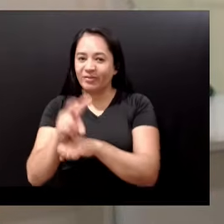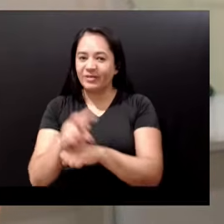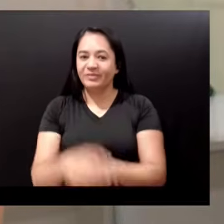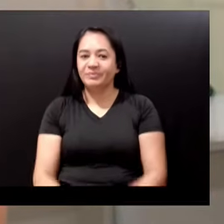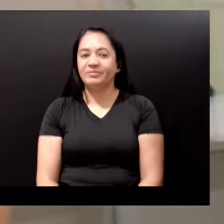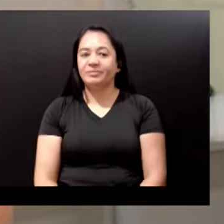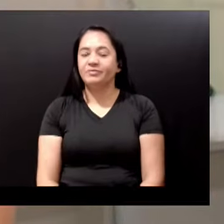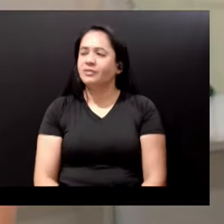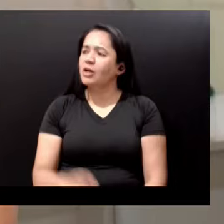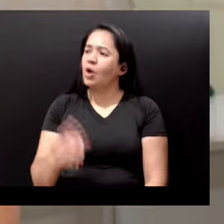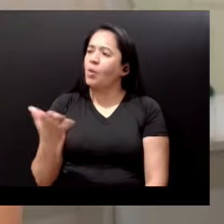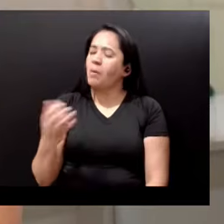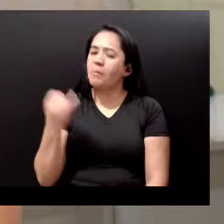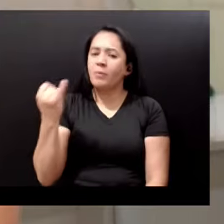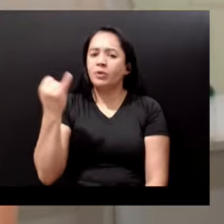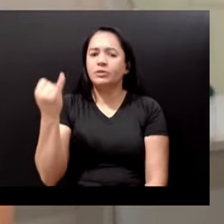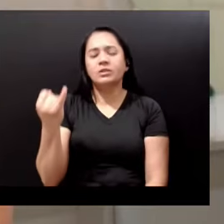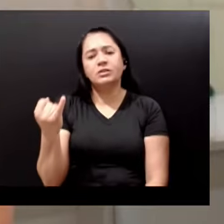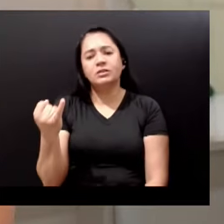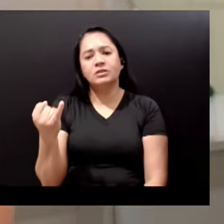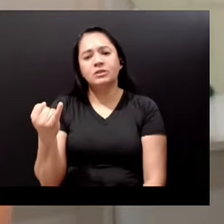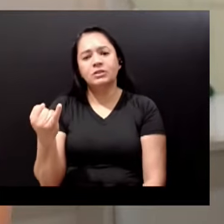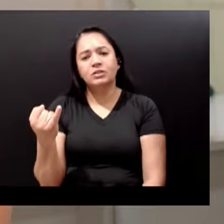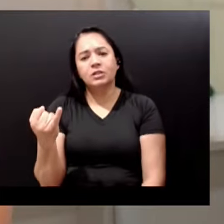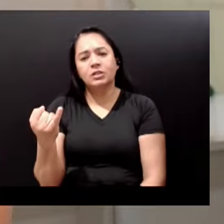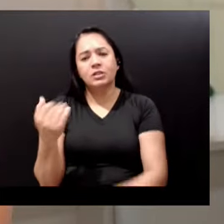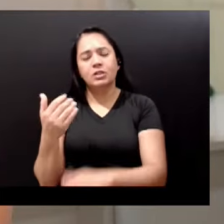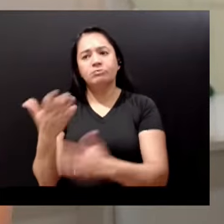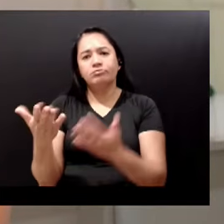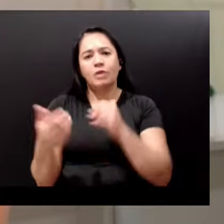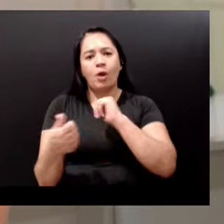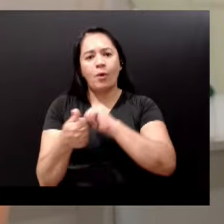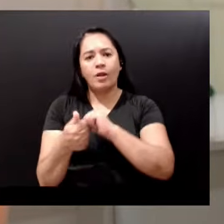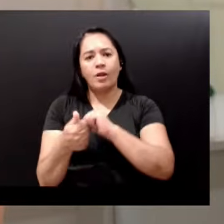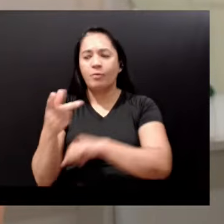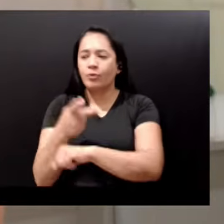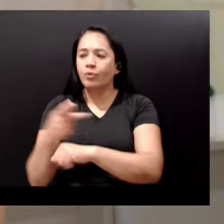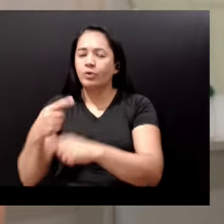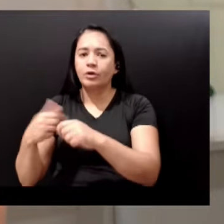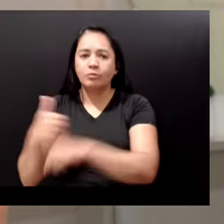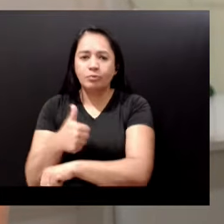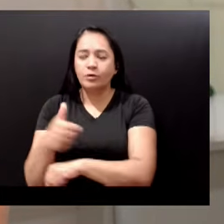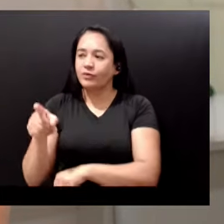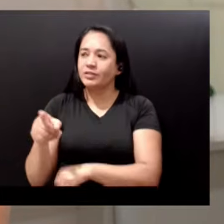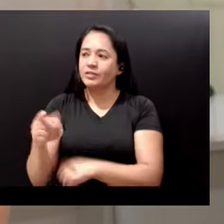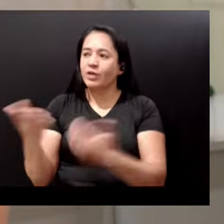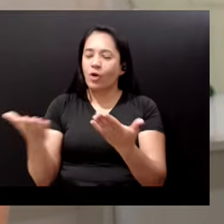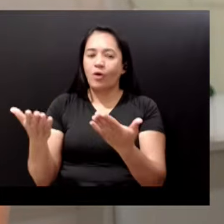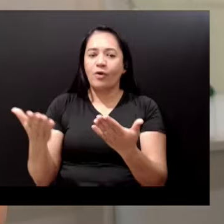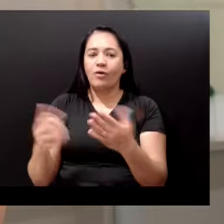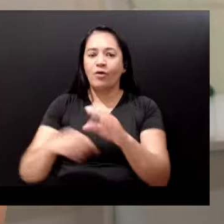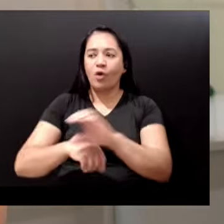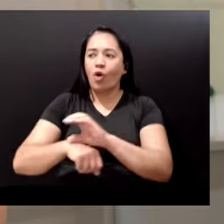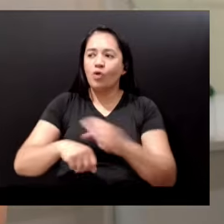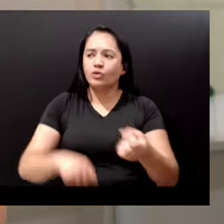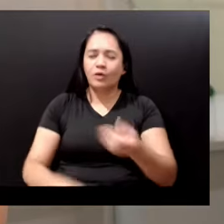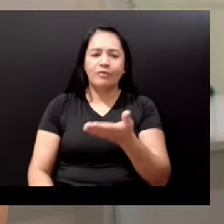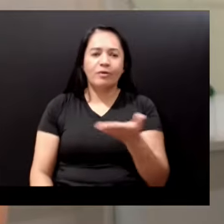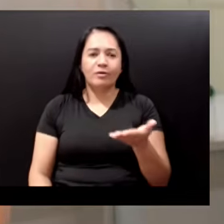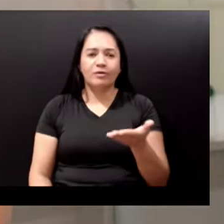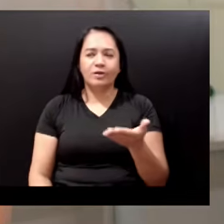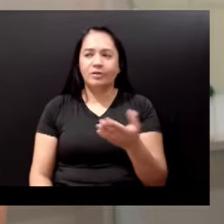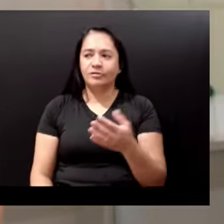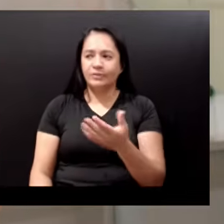da qualificação, né, na busca por uma carreira? E você, por exemplo, estaria aberta a fazer novos cursos para se qualificar para uma